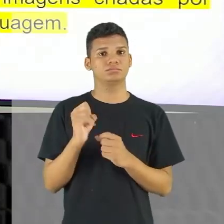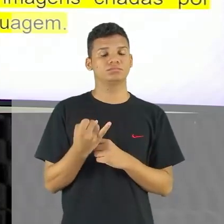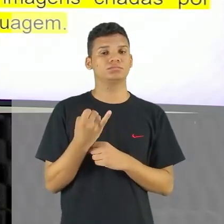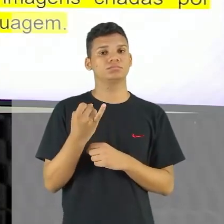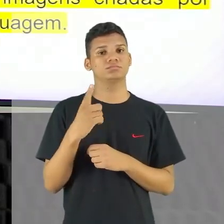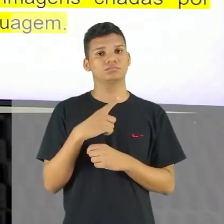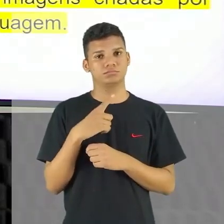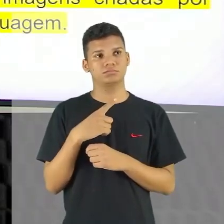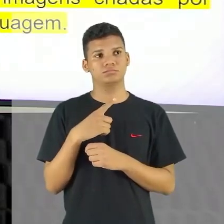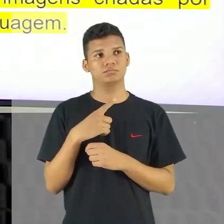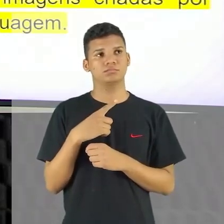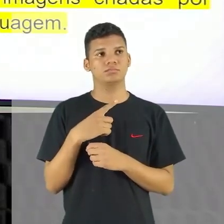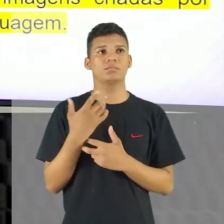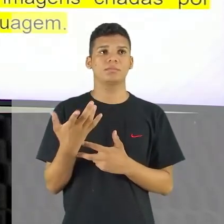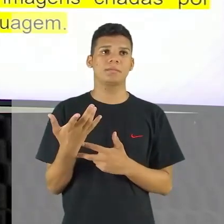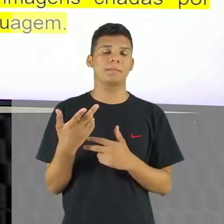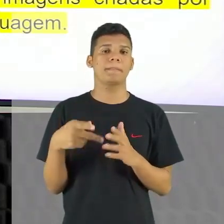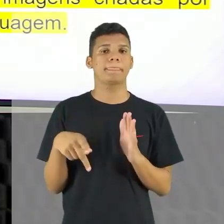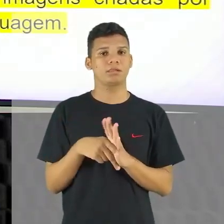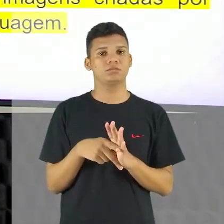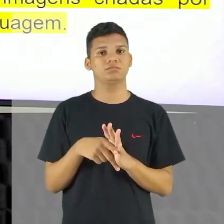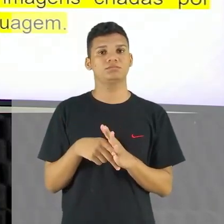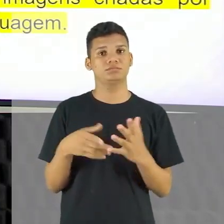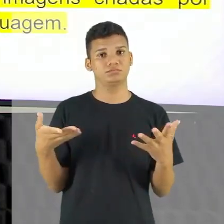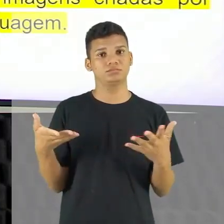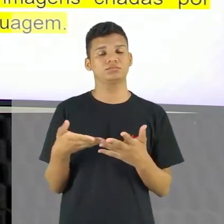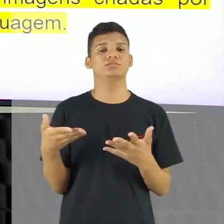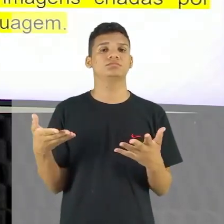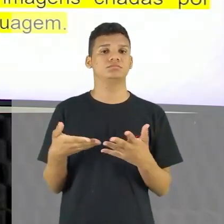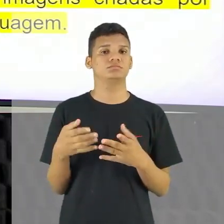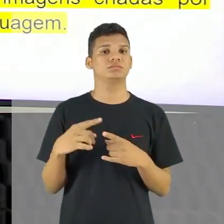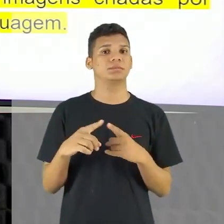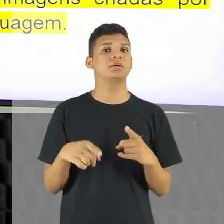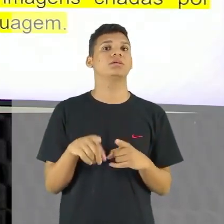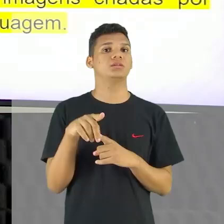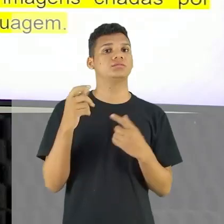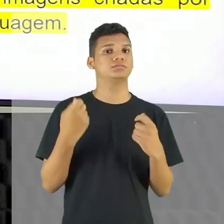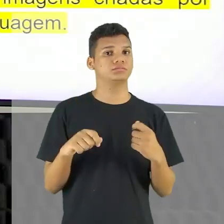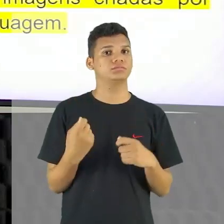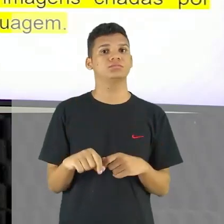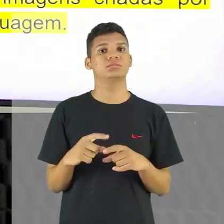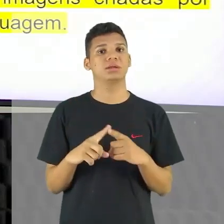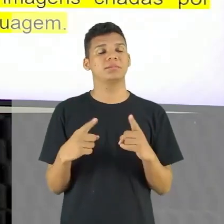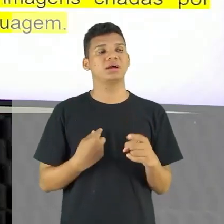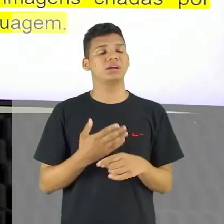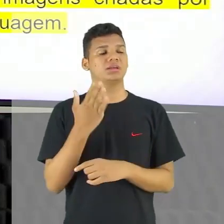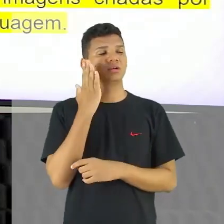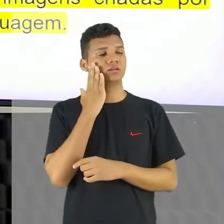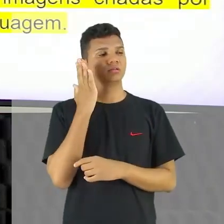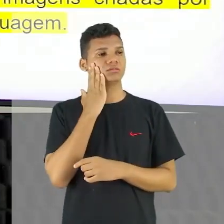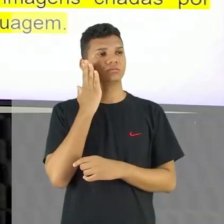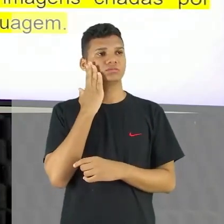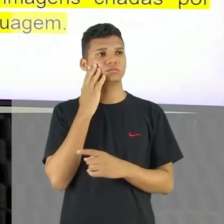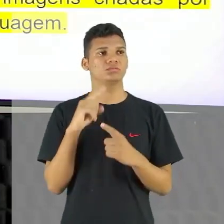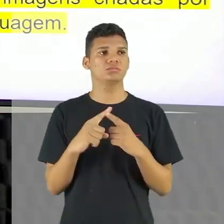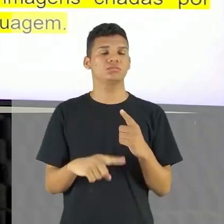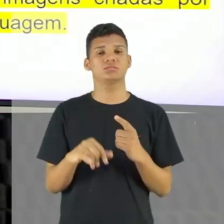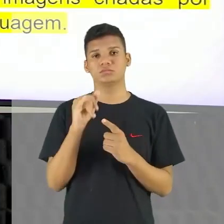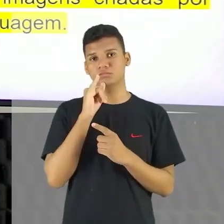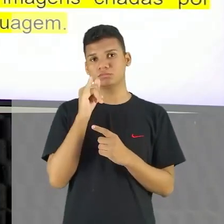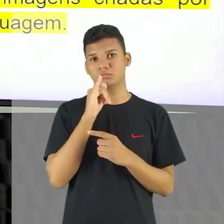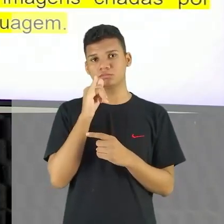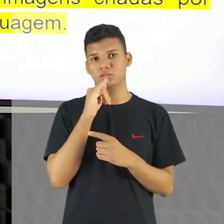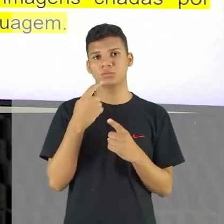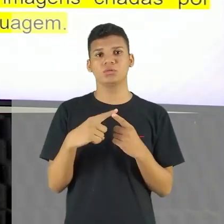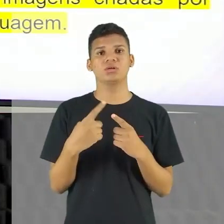caísse, fosse uma questão do vestibular de agora, você precisaria compreender, por exemplo,